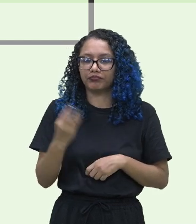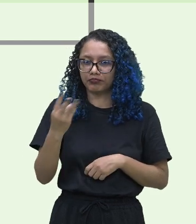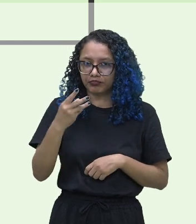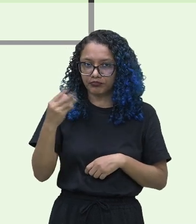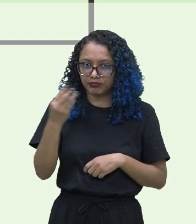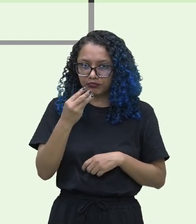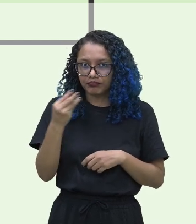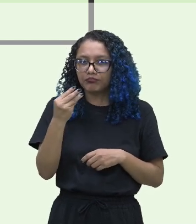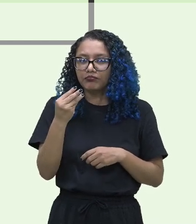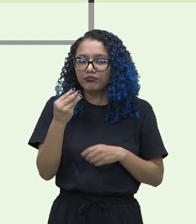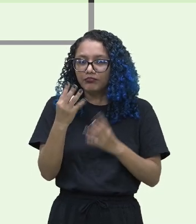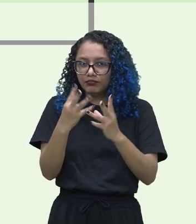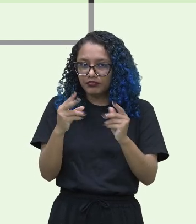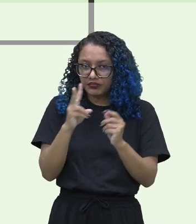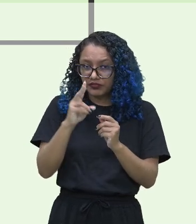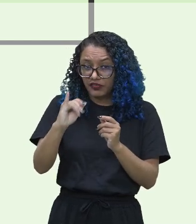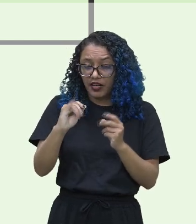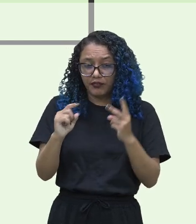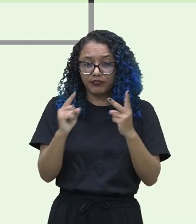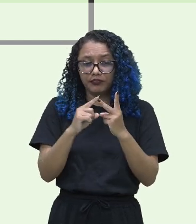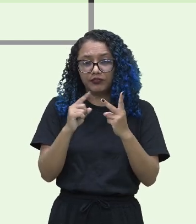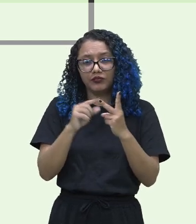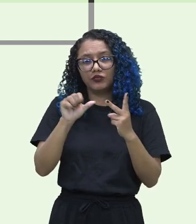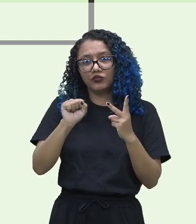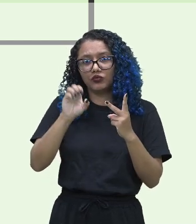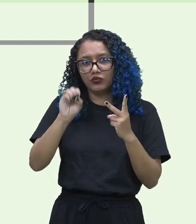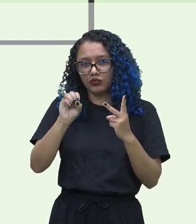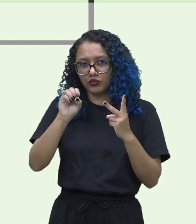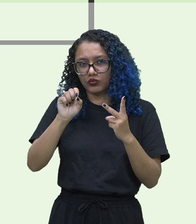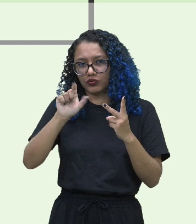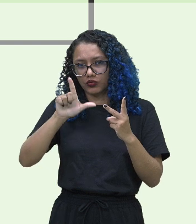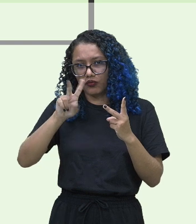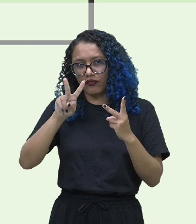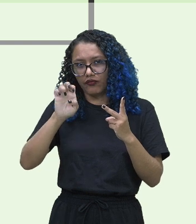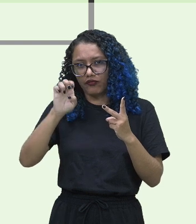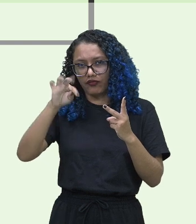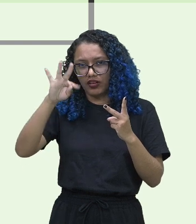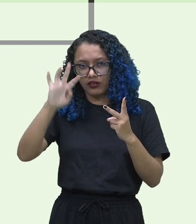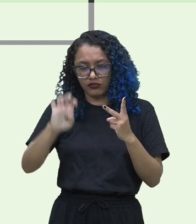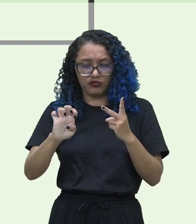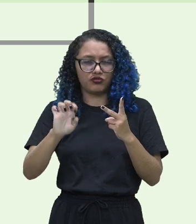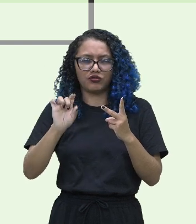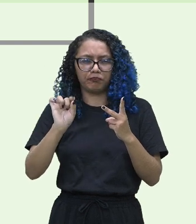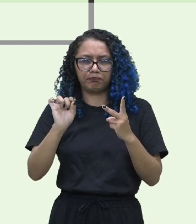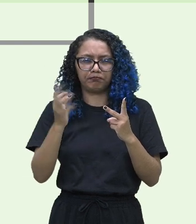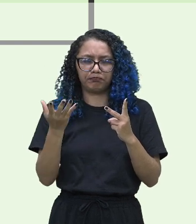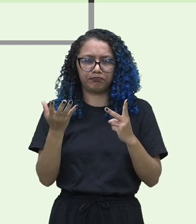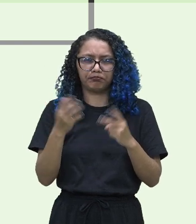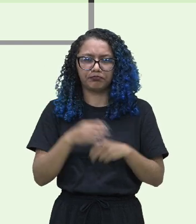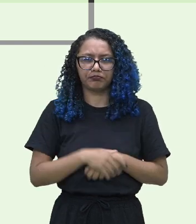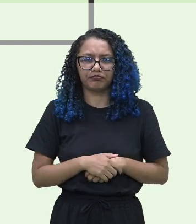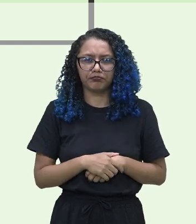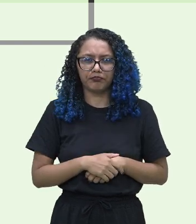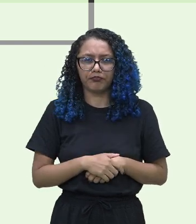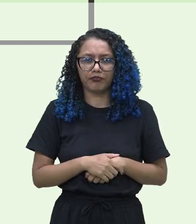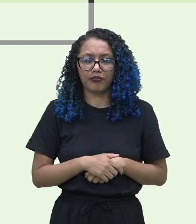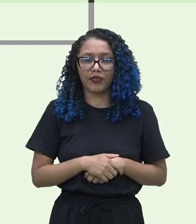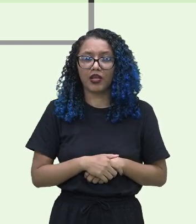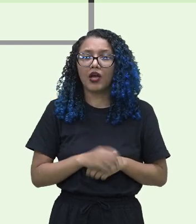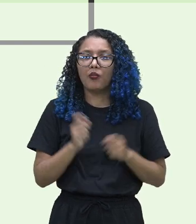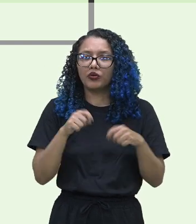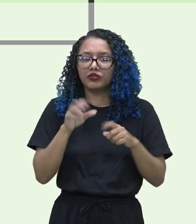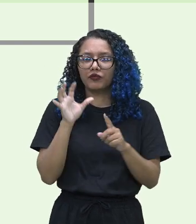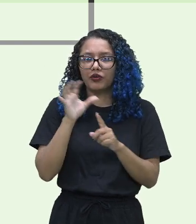Pelo solvente. E o solvente, pessoal, ele tem um solvente universal, que